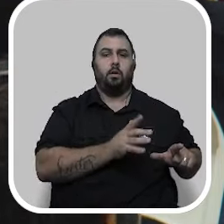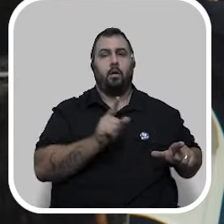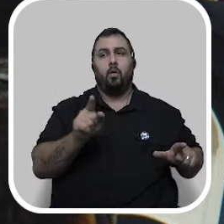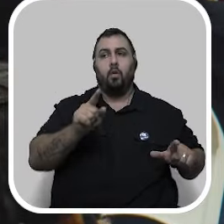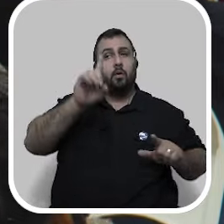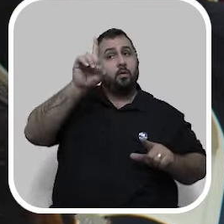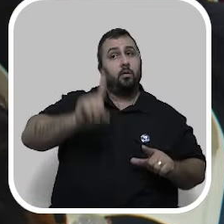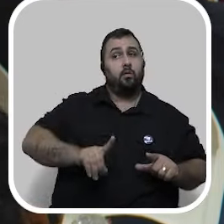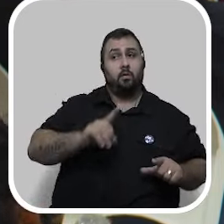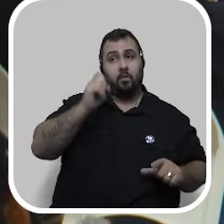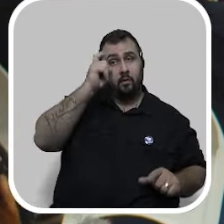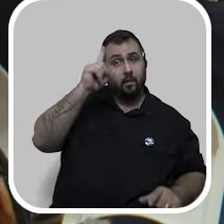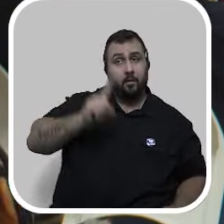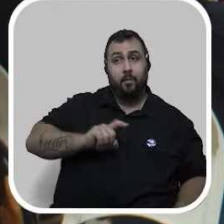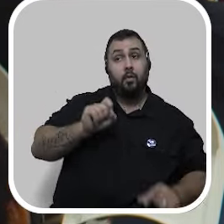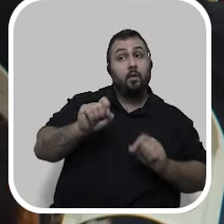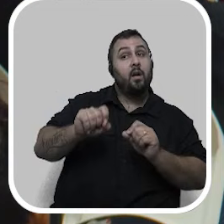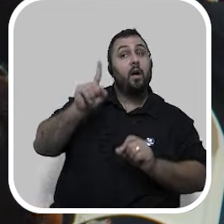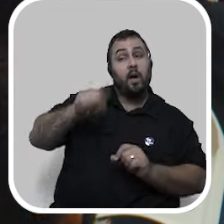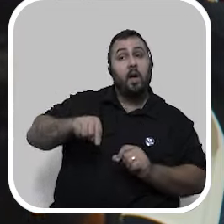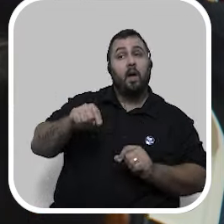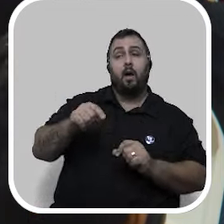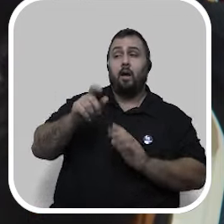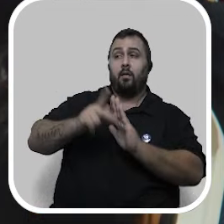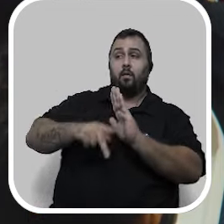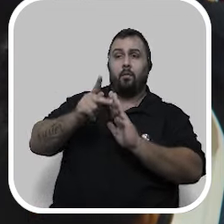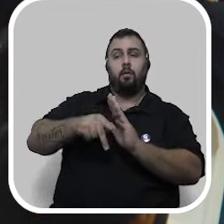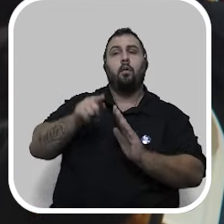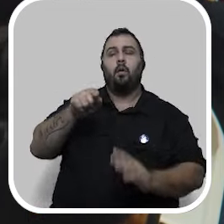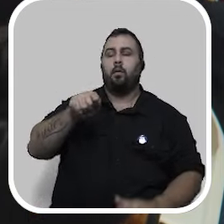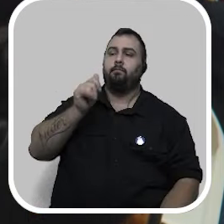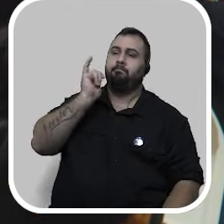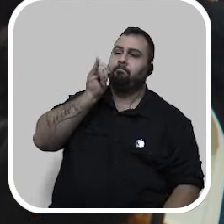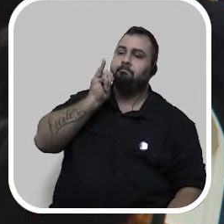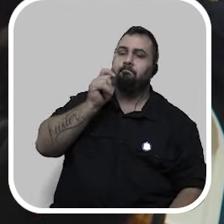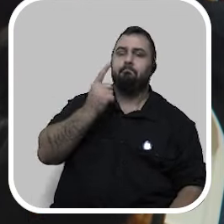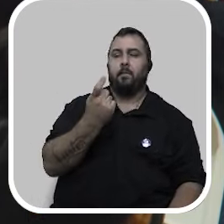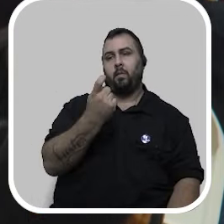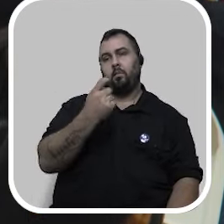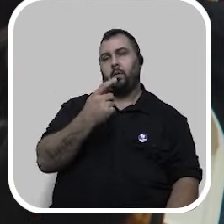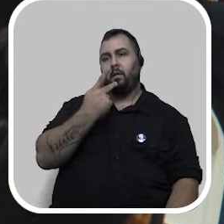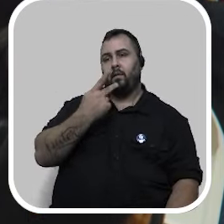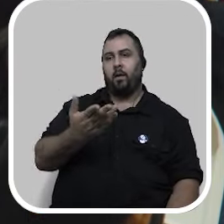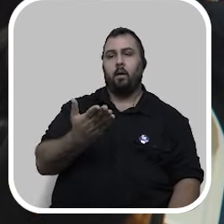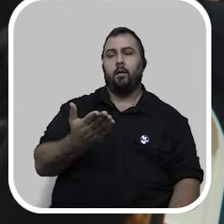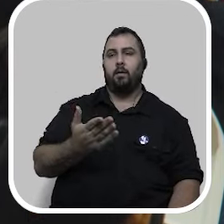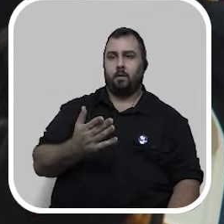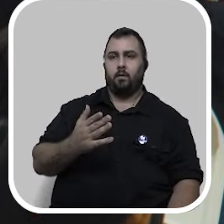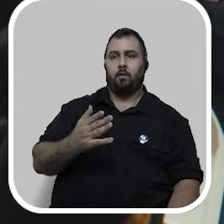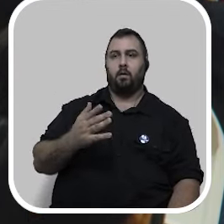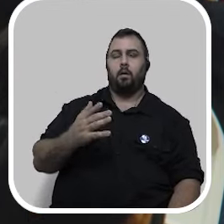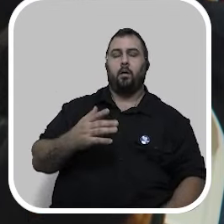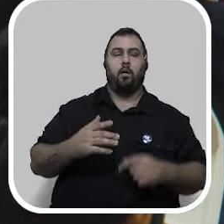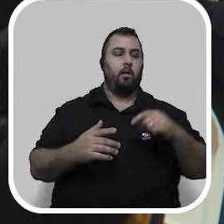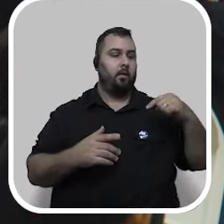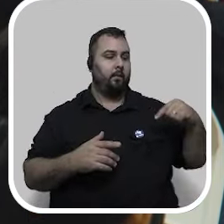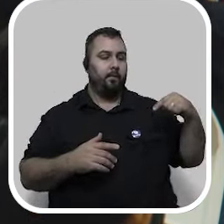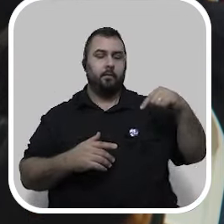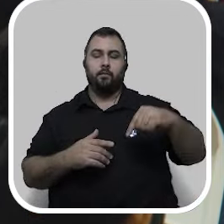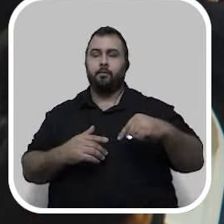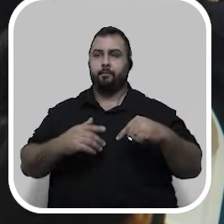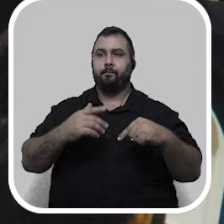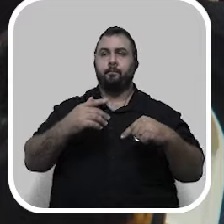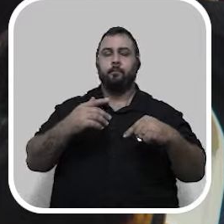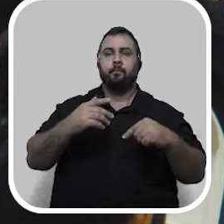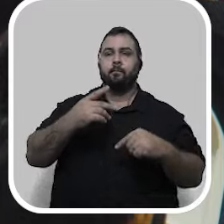desistindo e ele chegou olha Tarcisio Eu tenho um recado para te dar aí eu falei que recado diretor Eu vim da do do do pai de